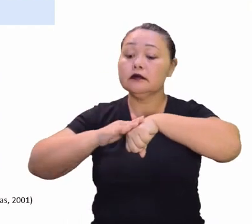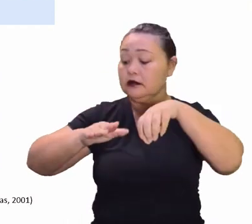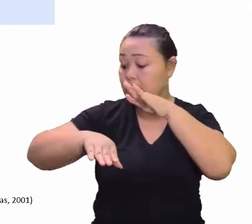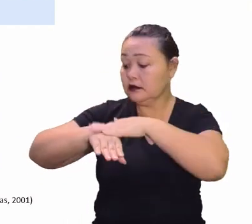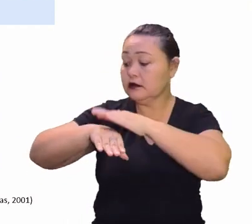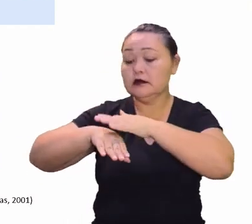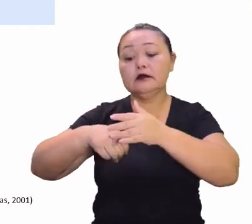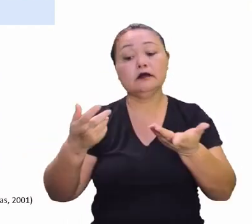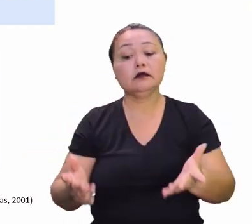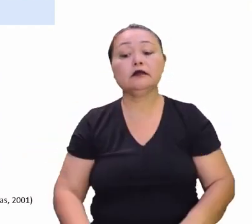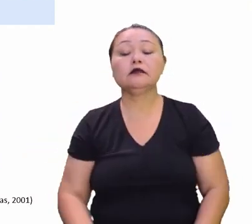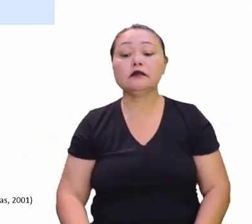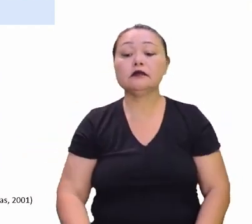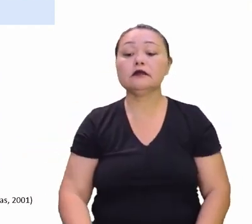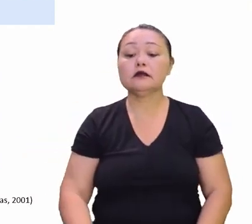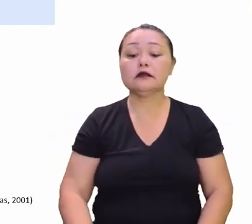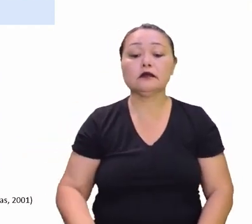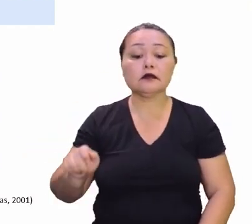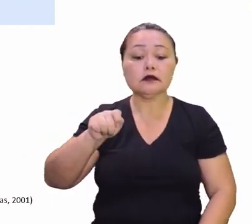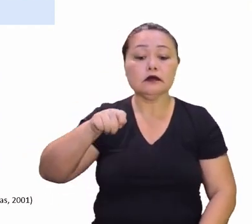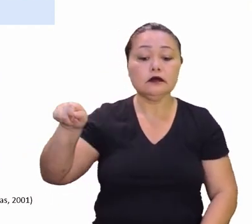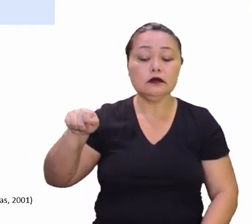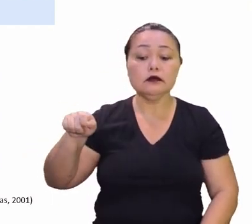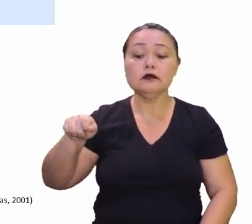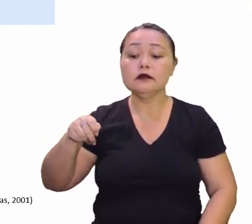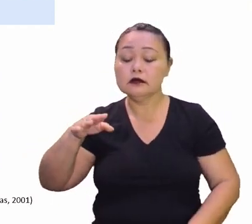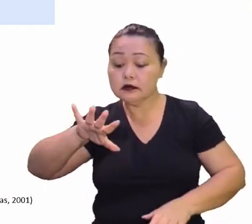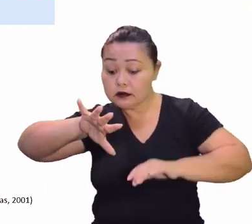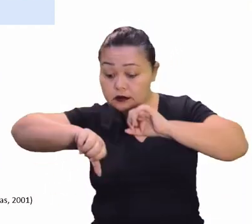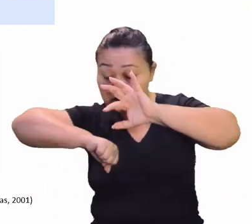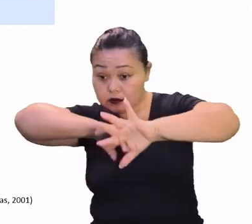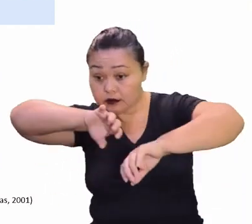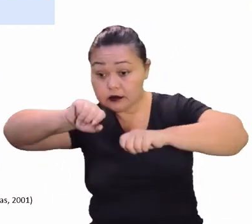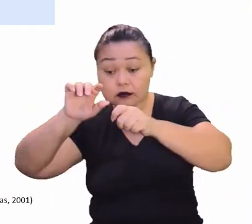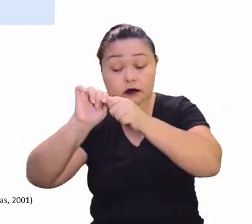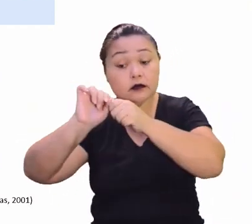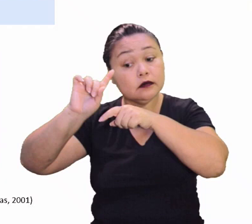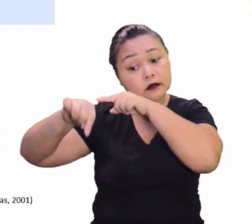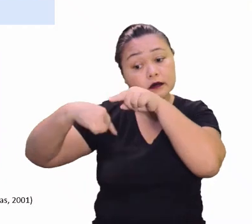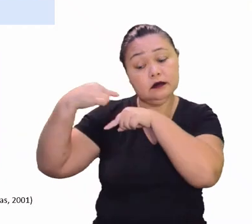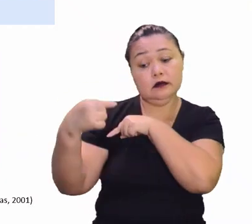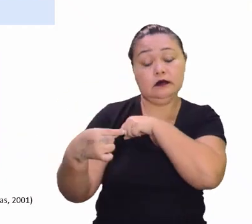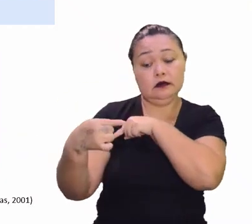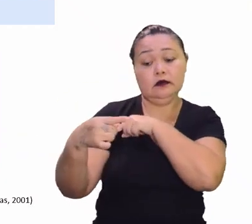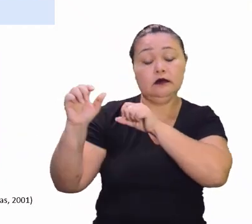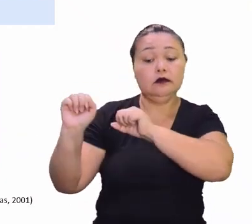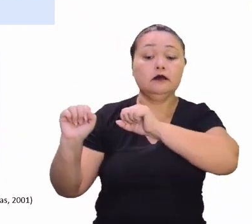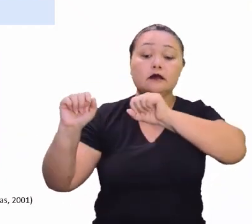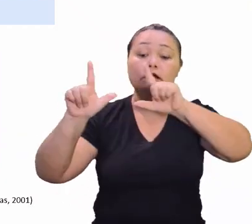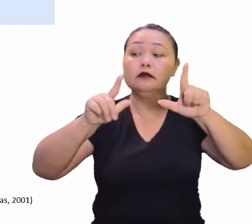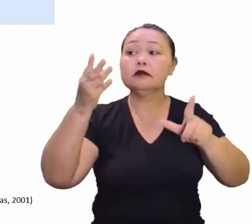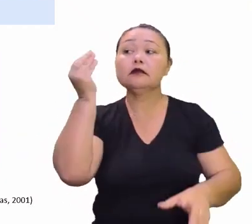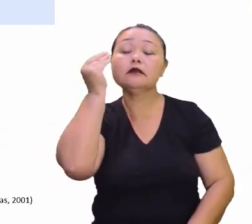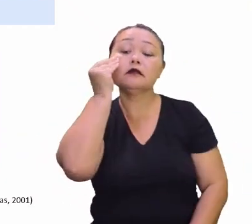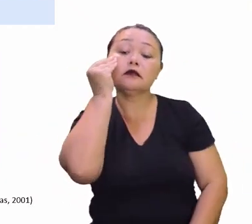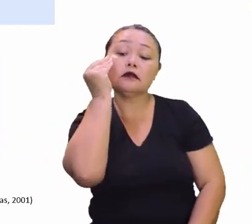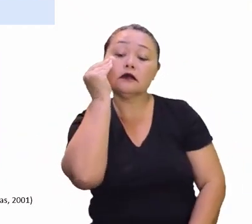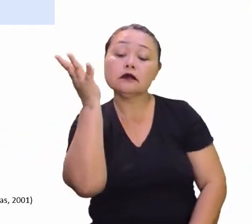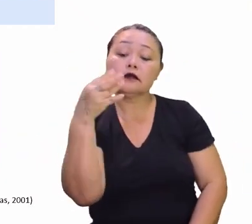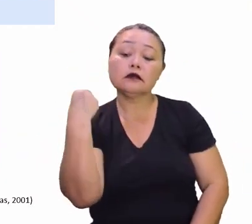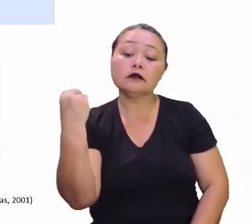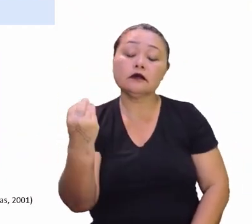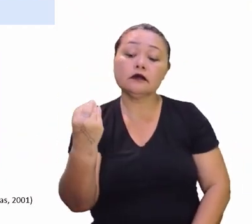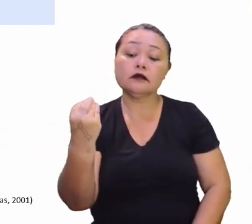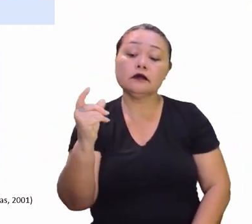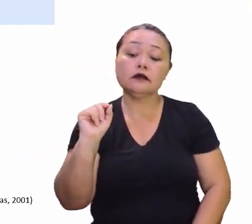trabalho manual. Até o professor Jorge já marcou aí, ó, a garimpagem era manual, porque daqui a pouco, no próximo slide, a gente vai verificar